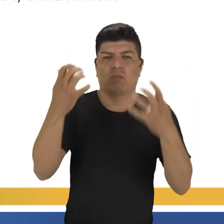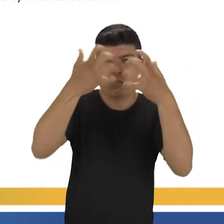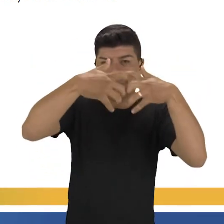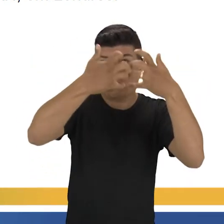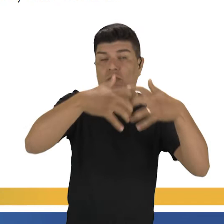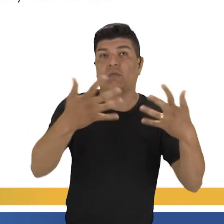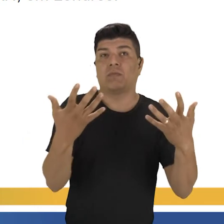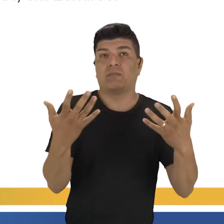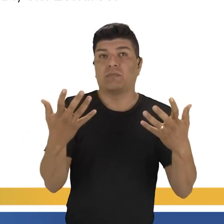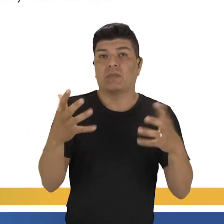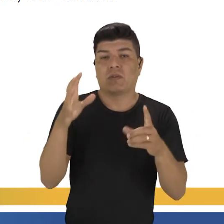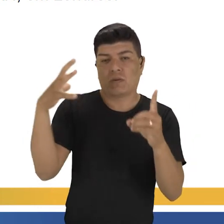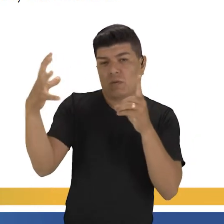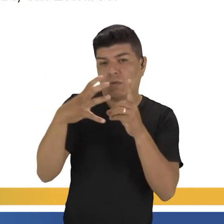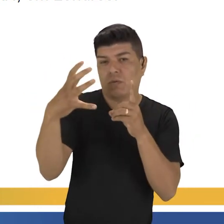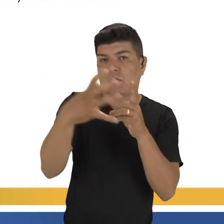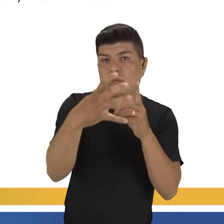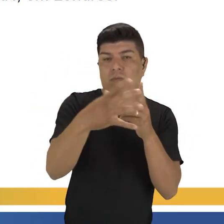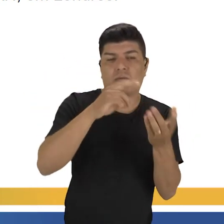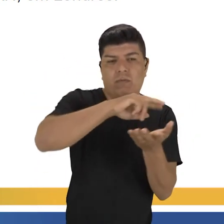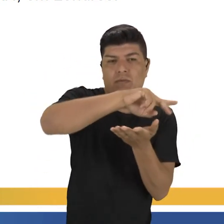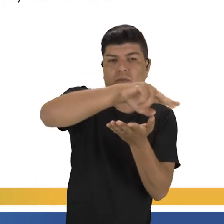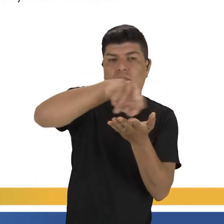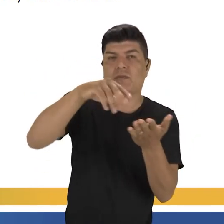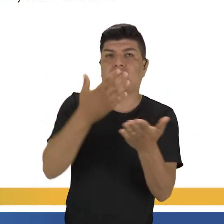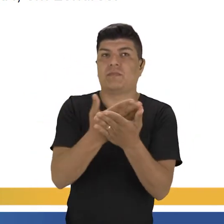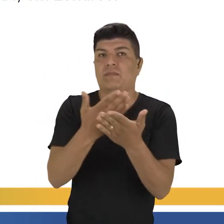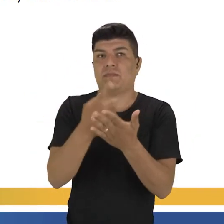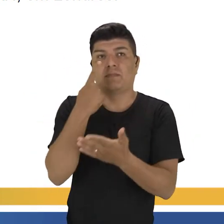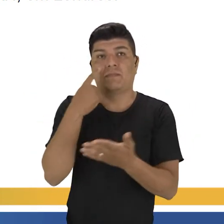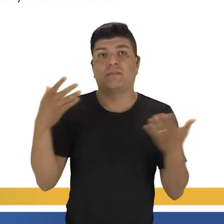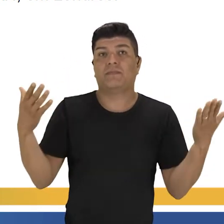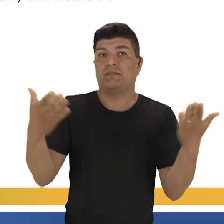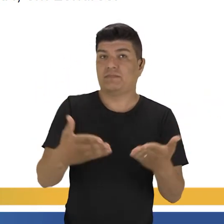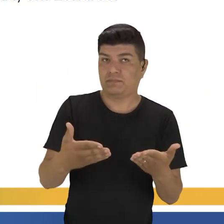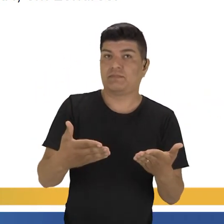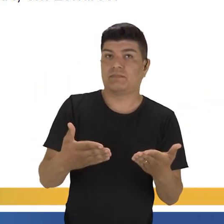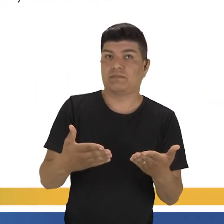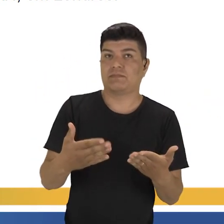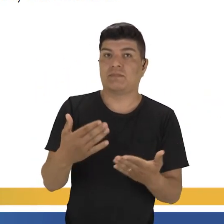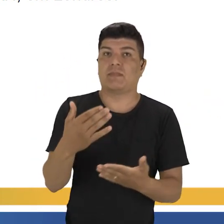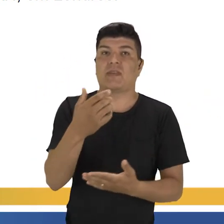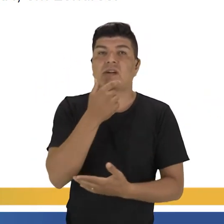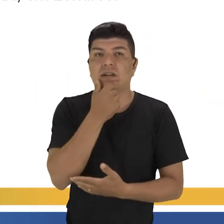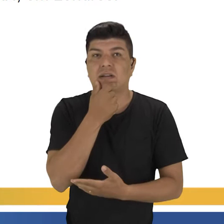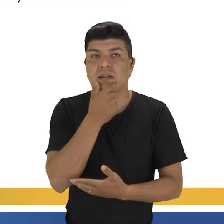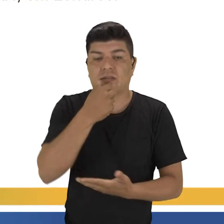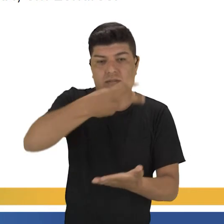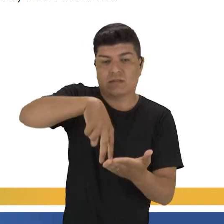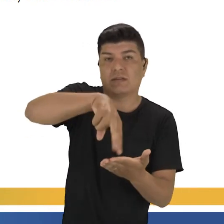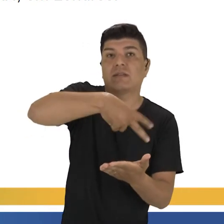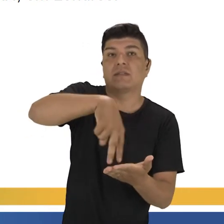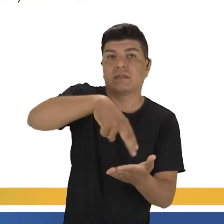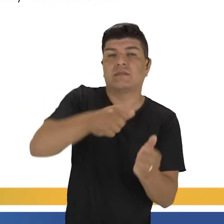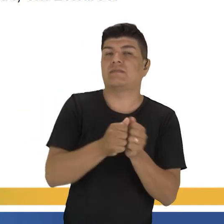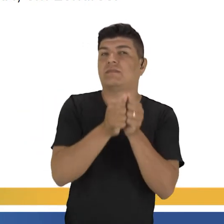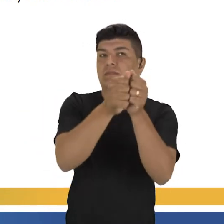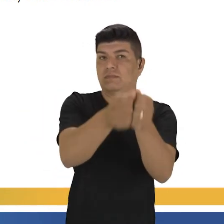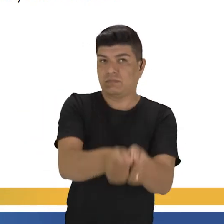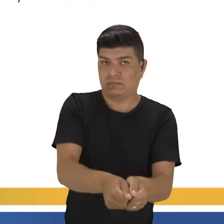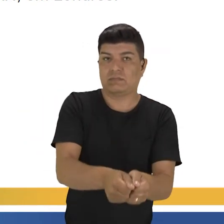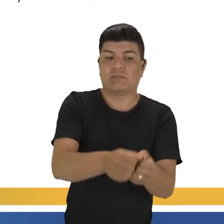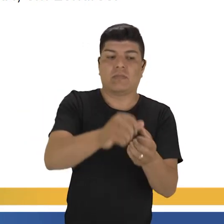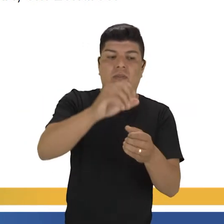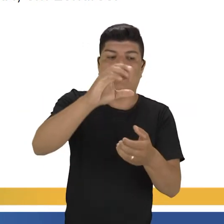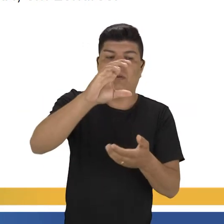grande que foi influenciando várias áreas de estudos, como a gente acabou de ver. Na Inglaterra, a dança passou a fazer parte do